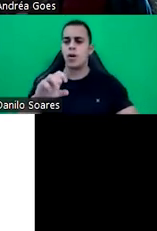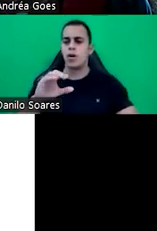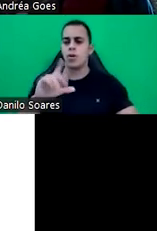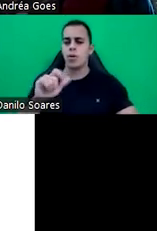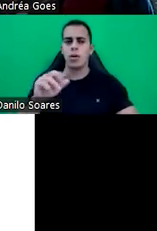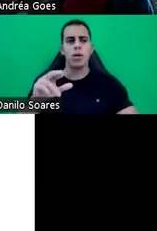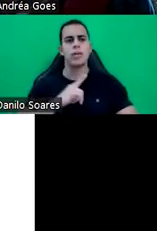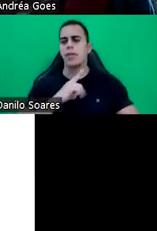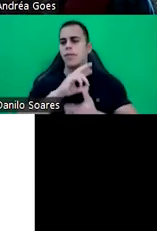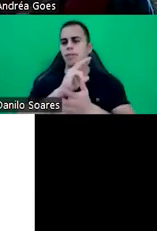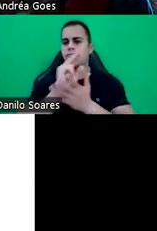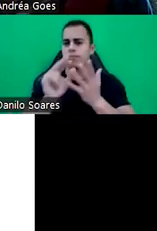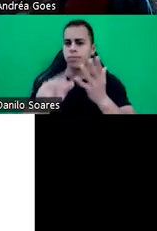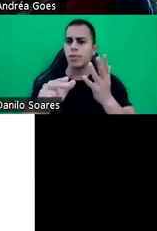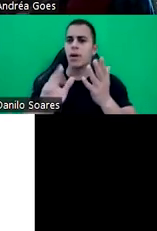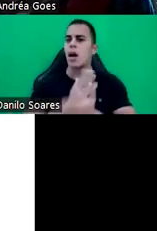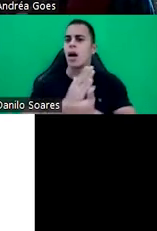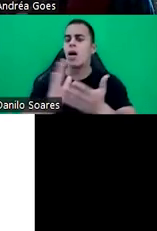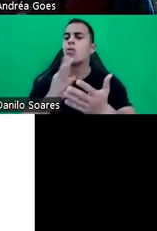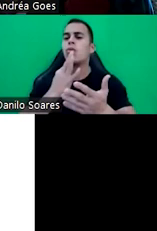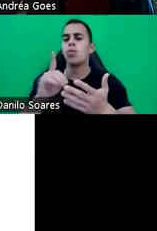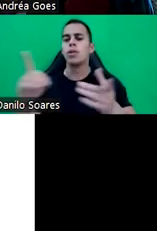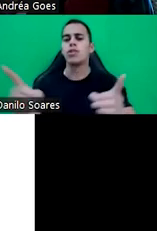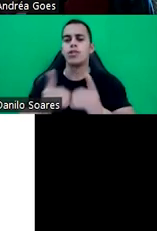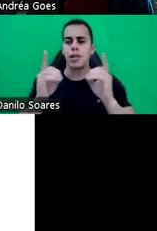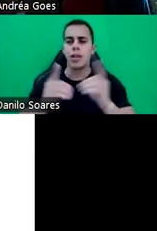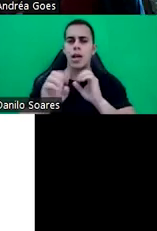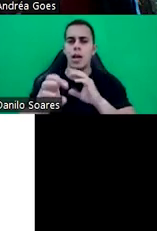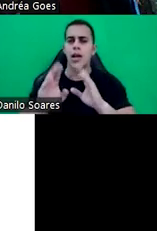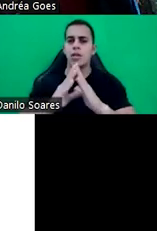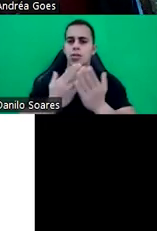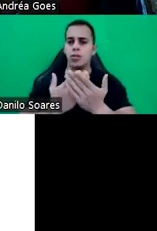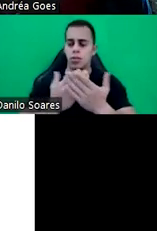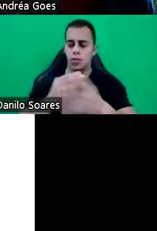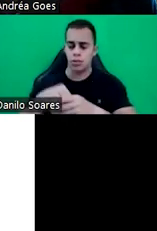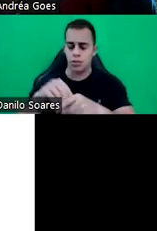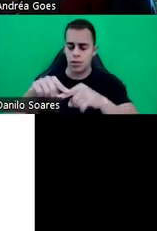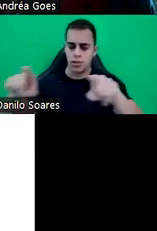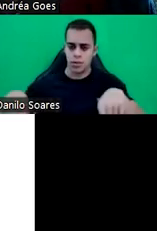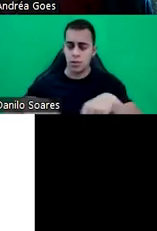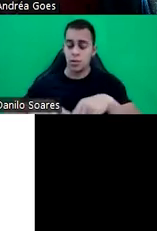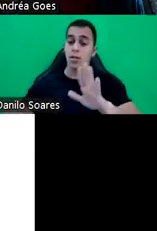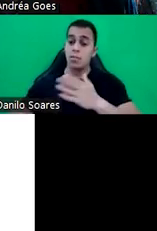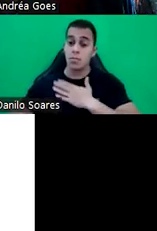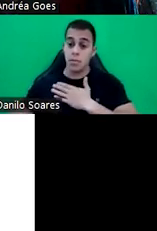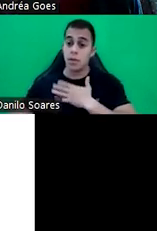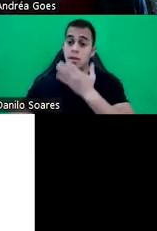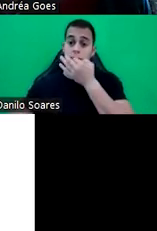que não chegam aos livros didáticos, que não chegam à sala de aula. E, a meu ver, isso impede